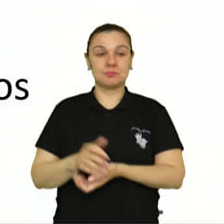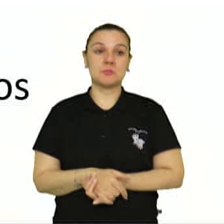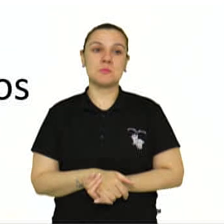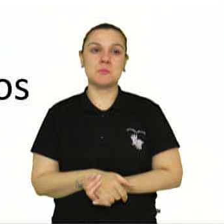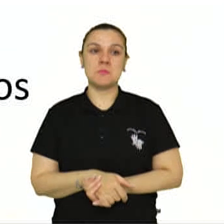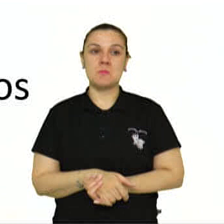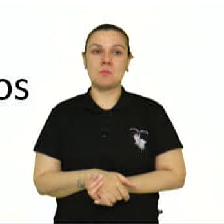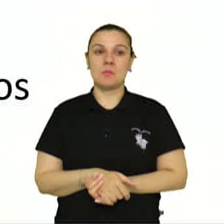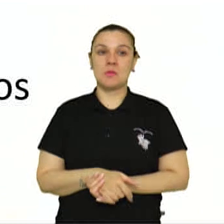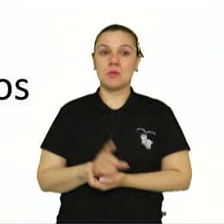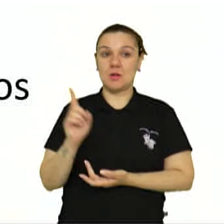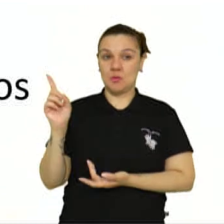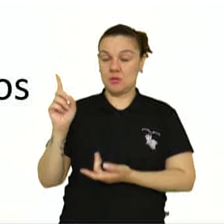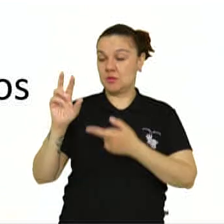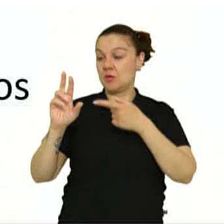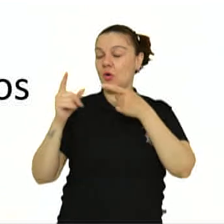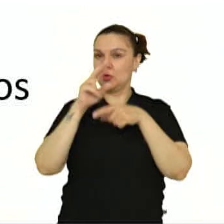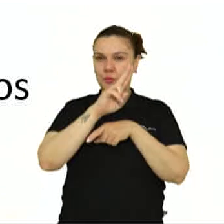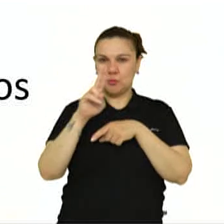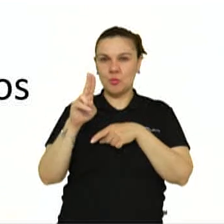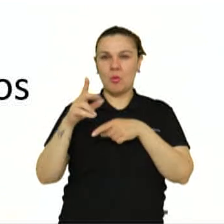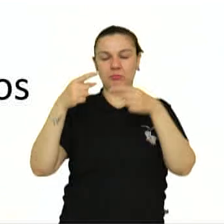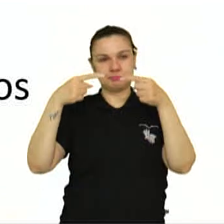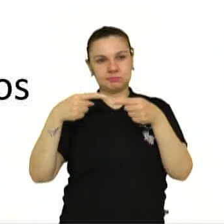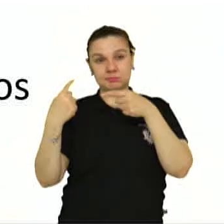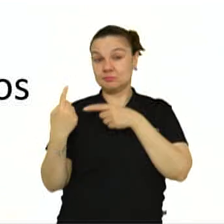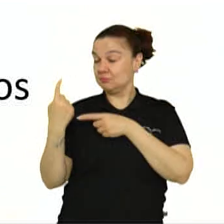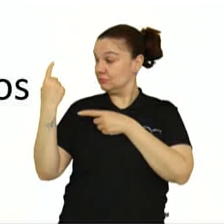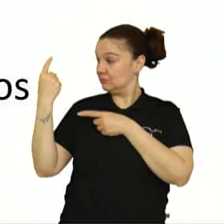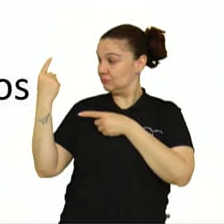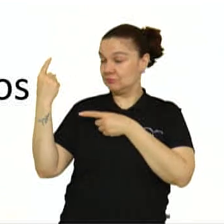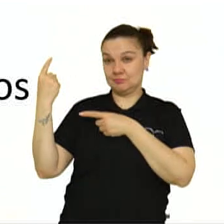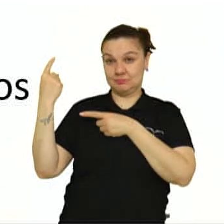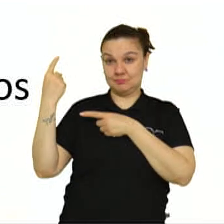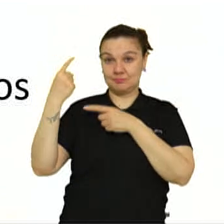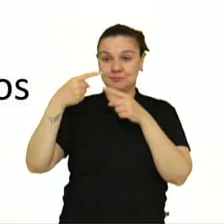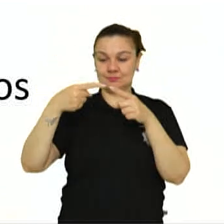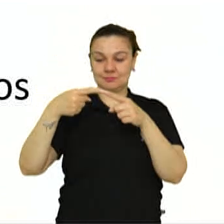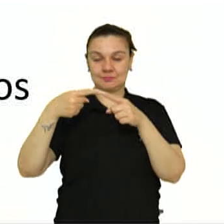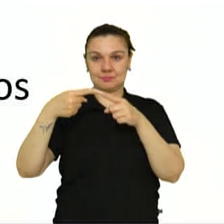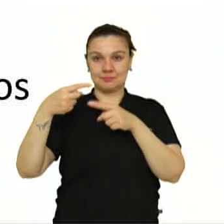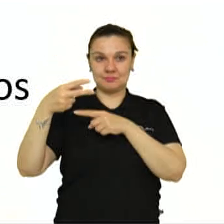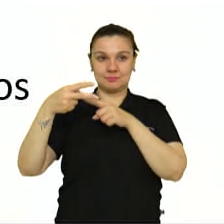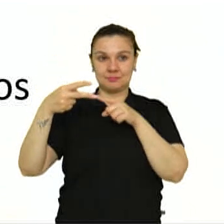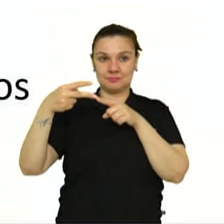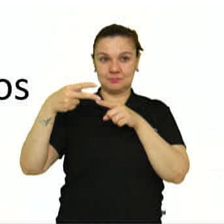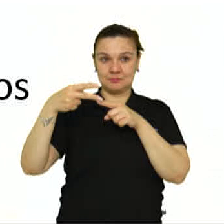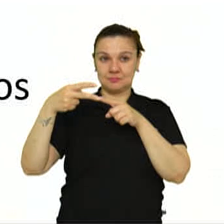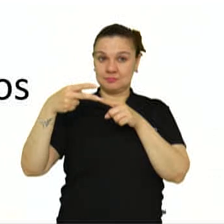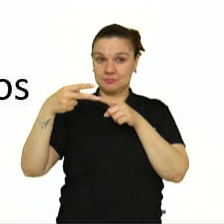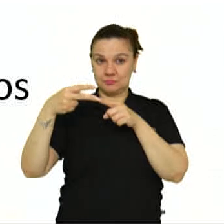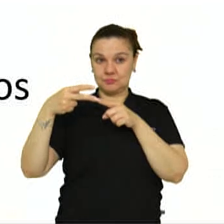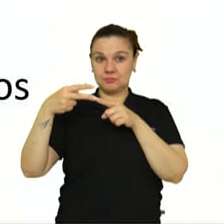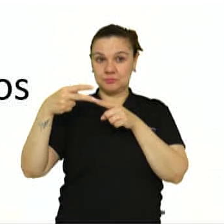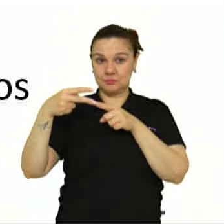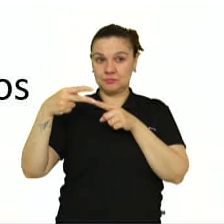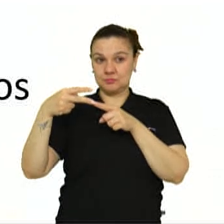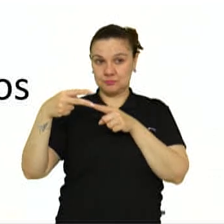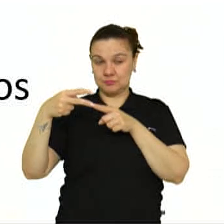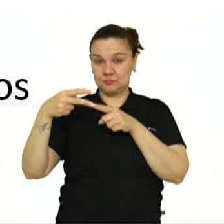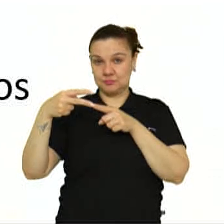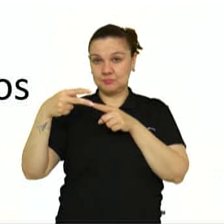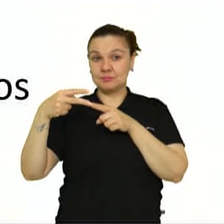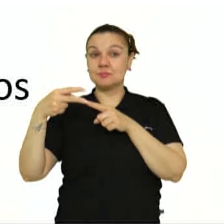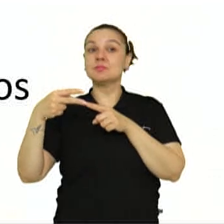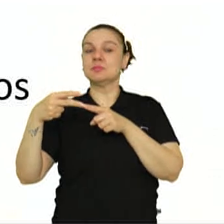Os grandes slams são Roland Garros na França, Wimbledon na Inglaterra, aberto dos Estados Unidos nos